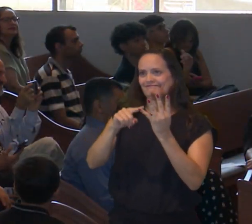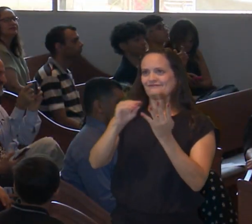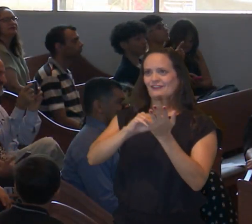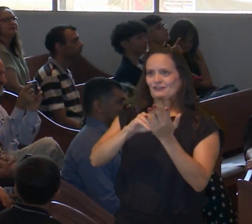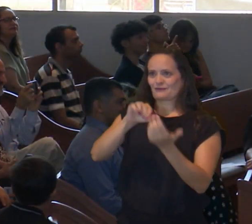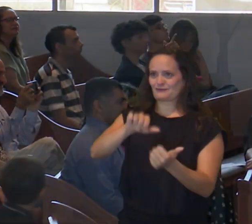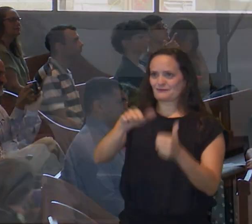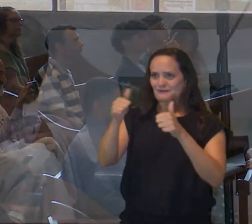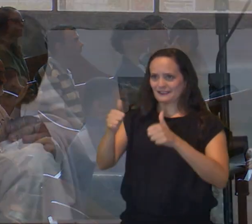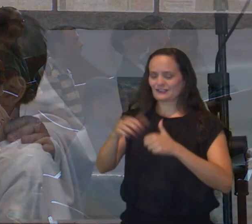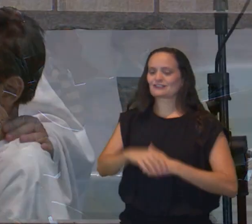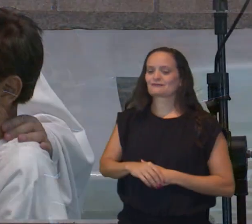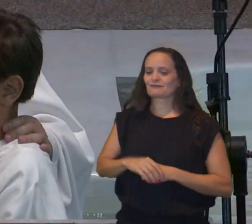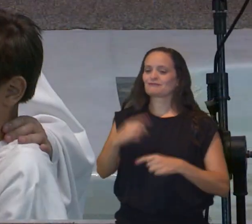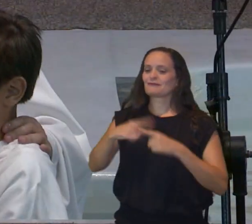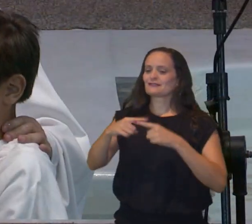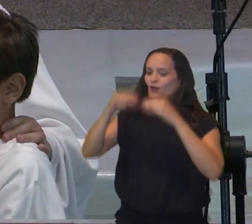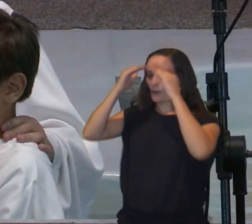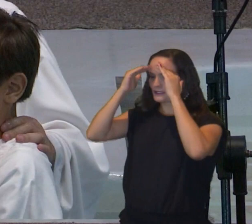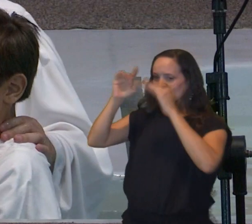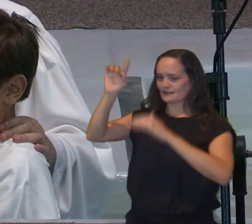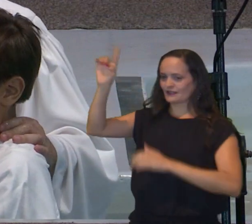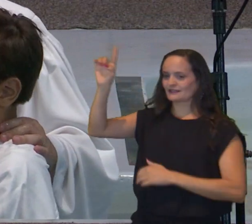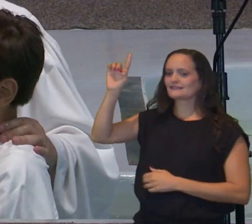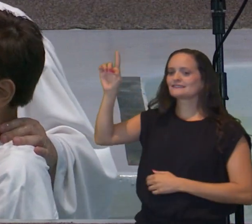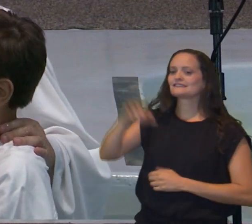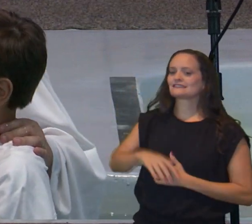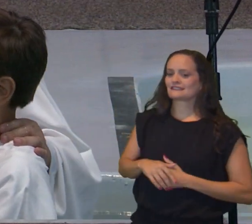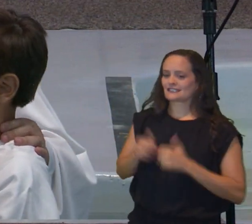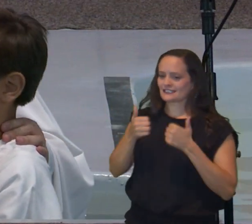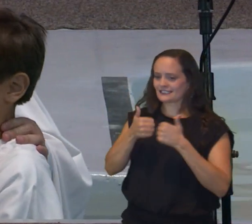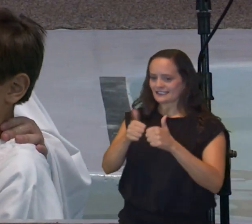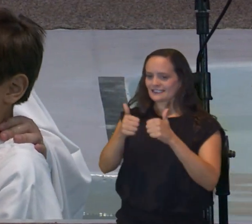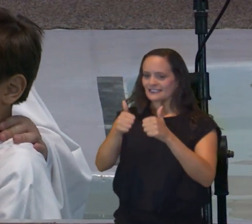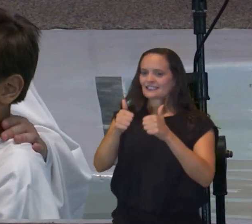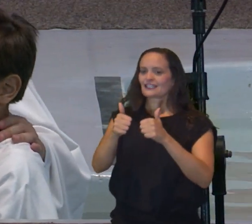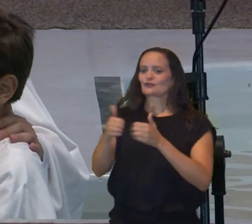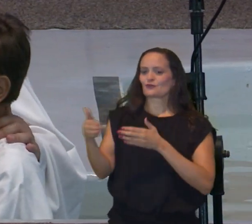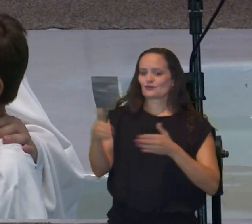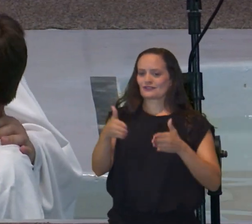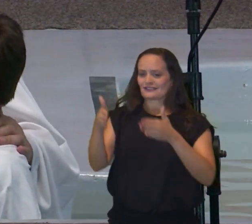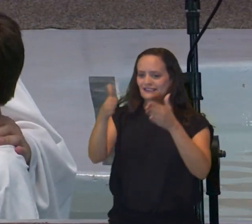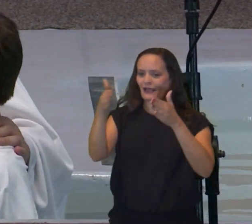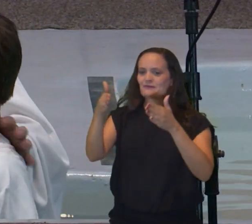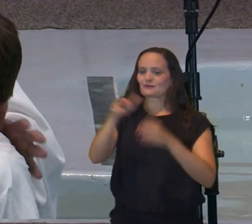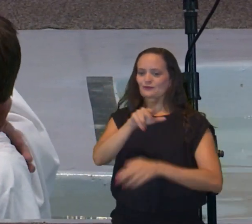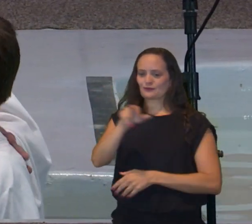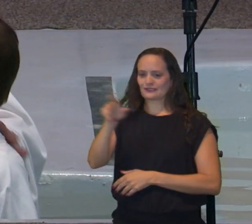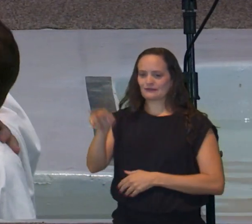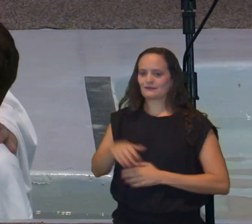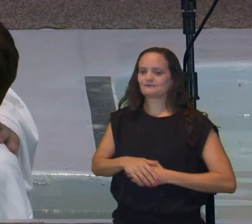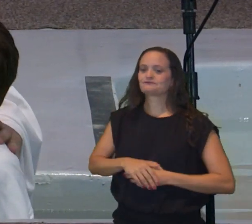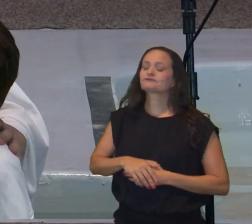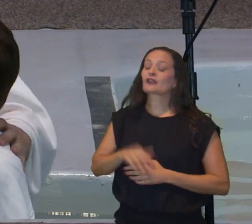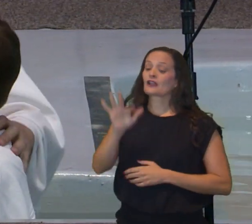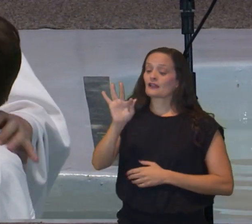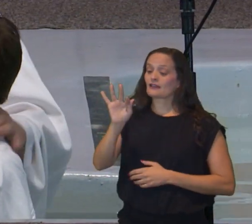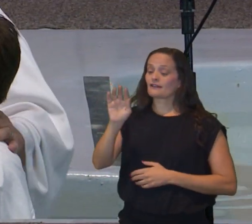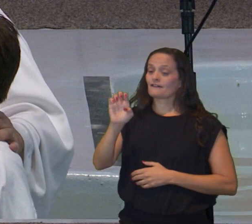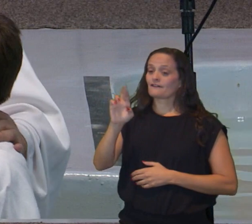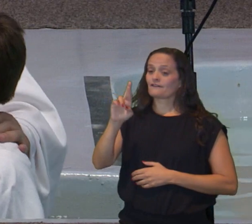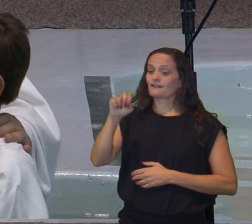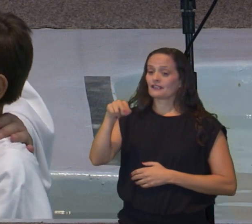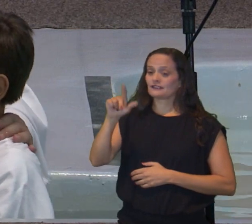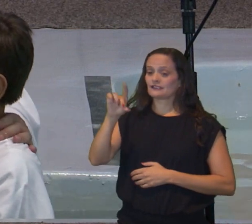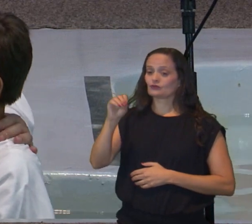Senhor, obedecendo a Cristo e seguindo também os passos dos irmãos. Fernando,